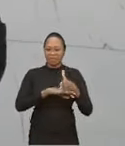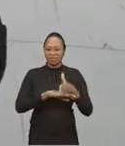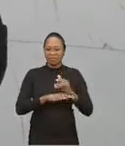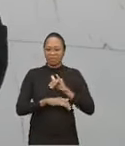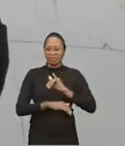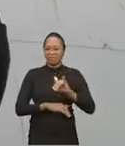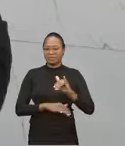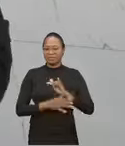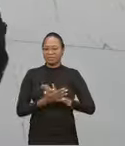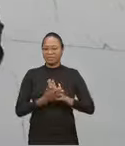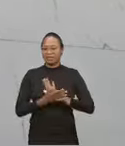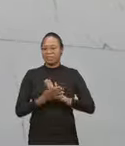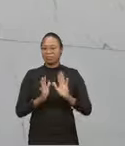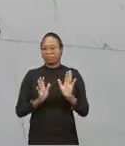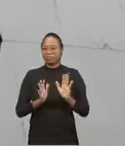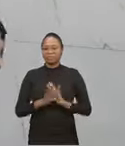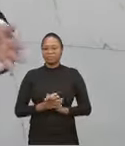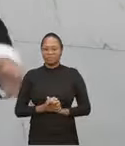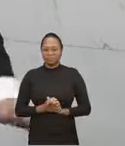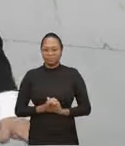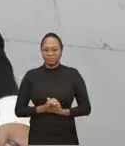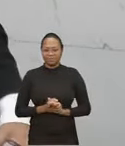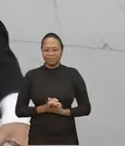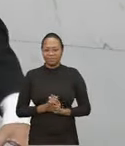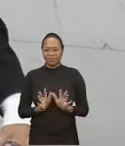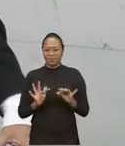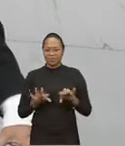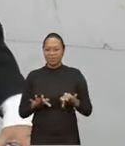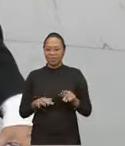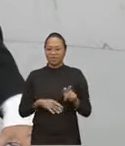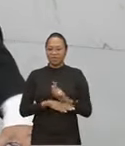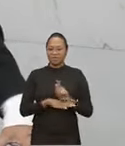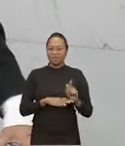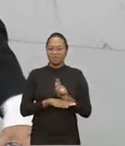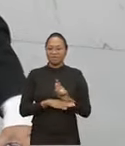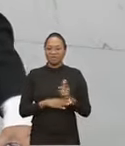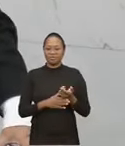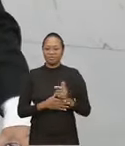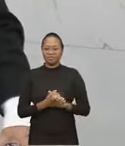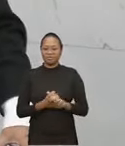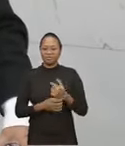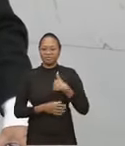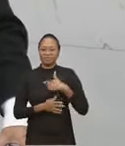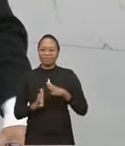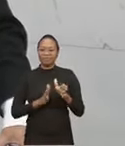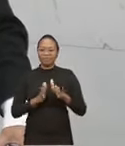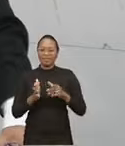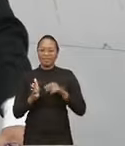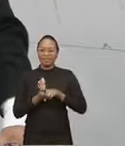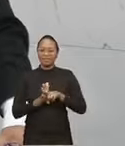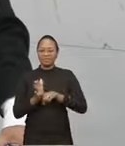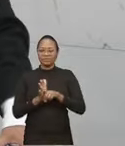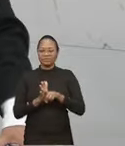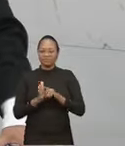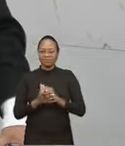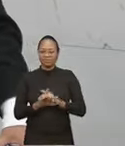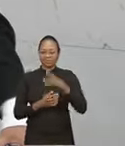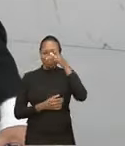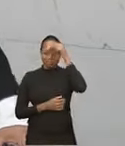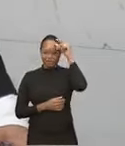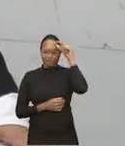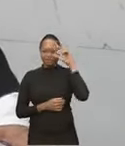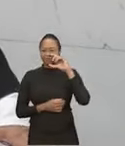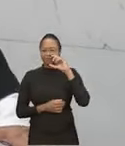cada vez mais chega o fim desse governo. Eu tive acesso a uma pesquisa e a rejeição do prefeito